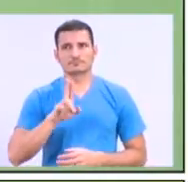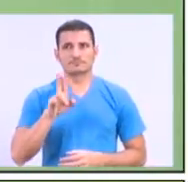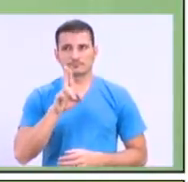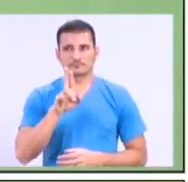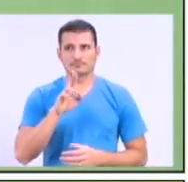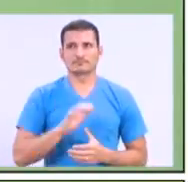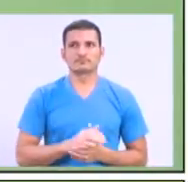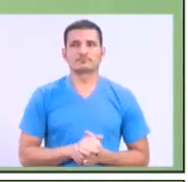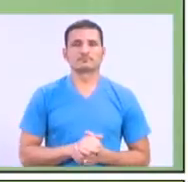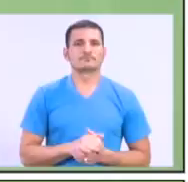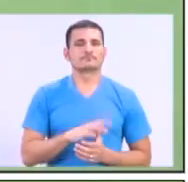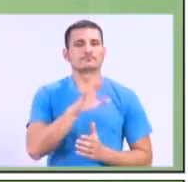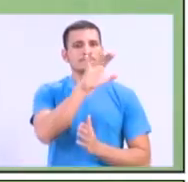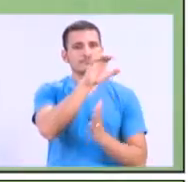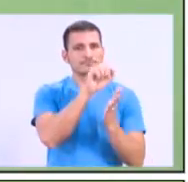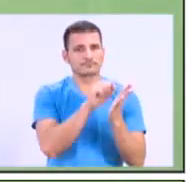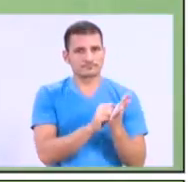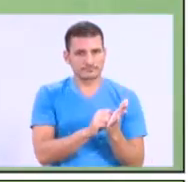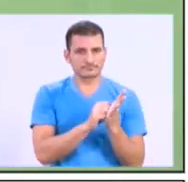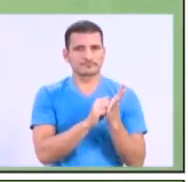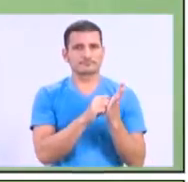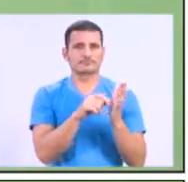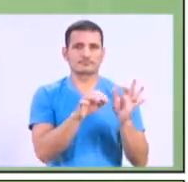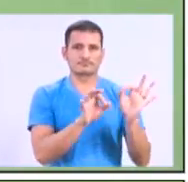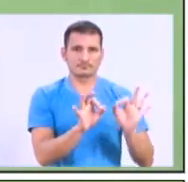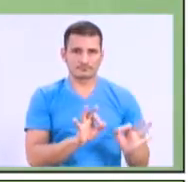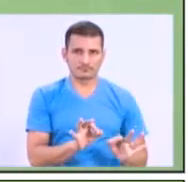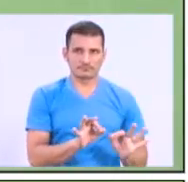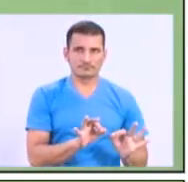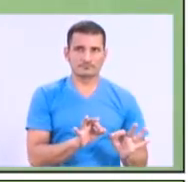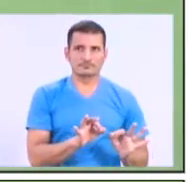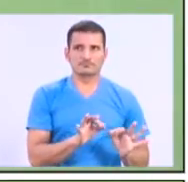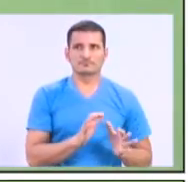que instalam e configuram